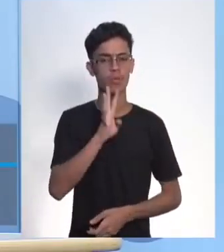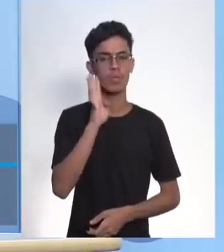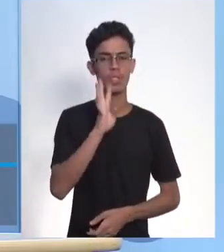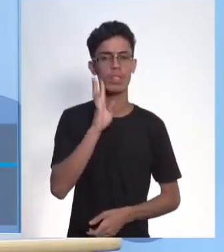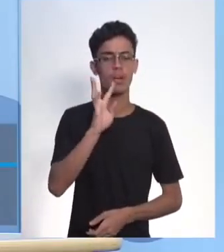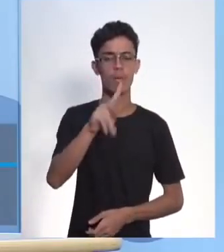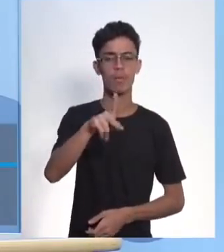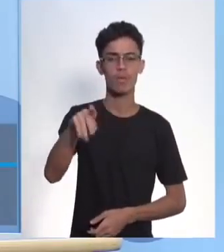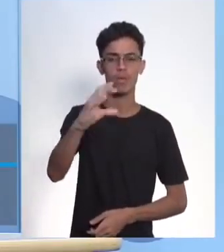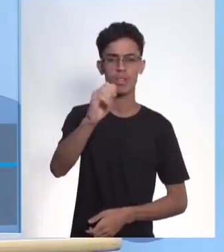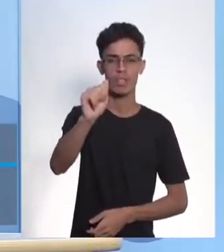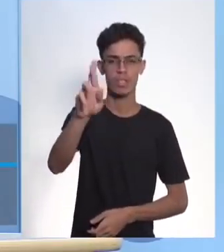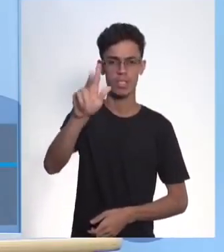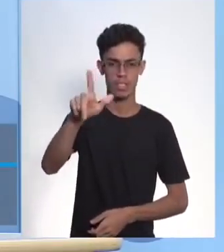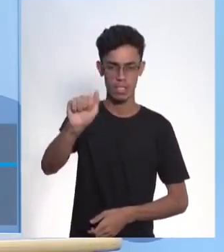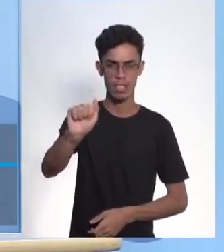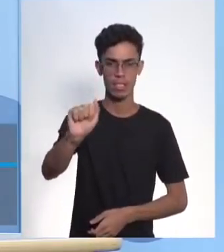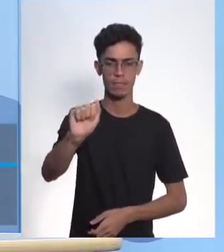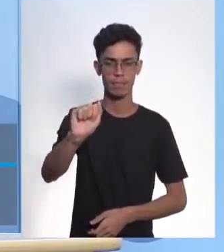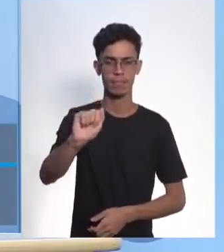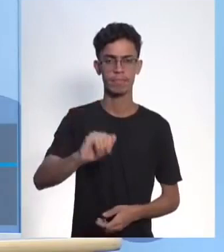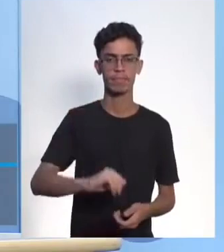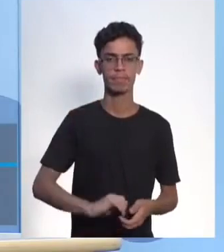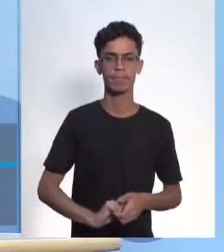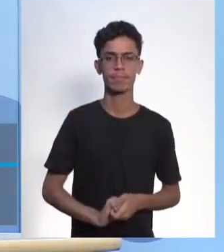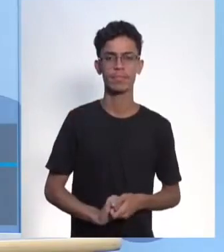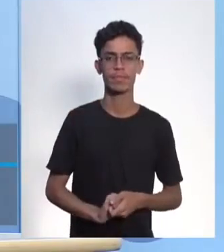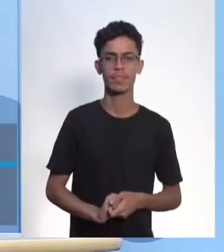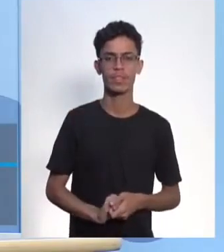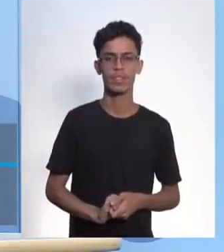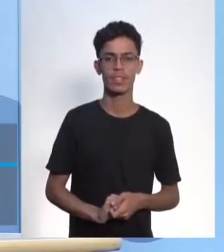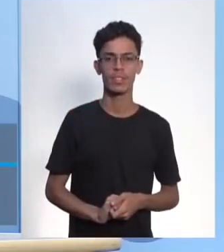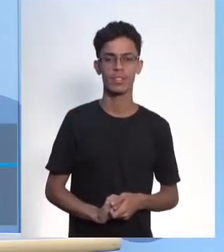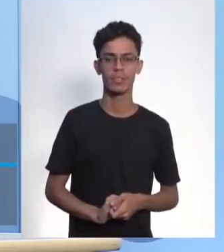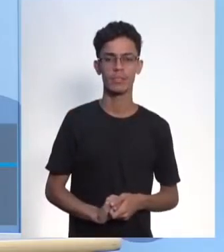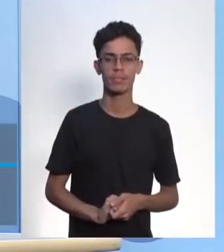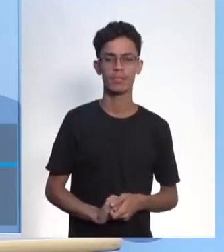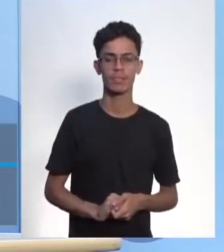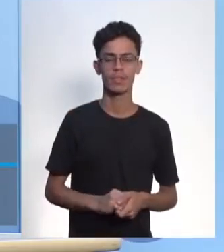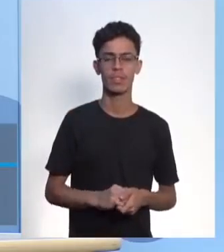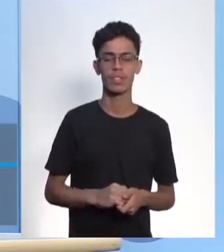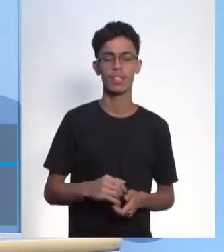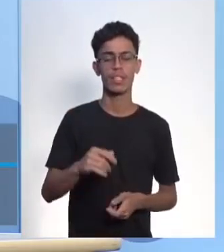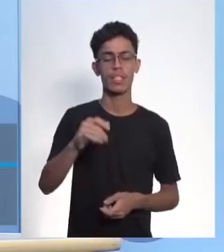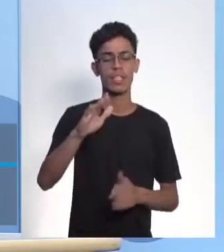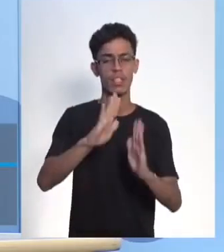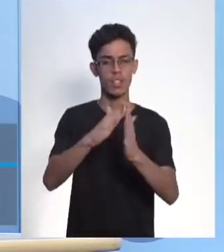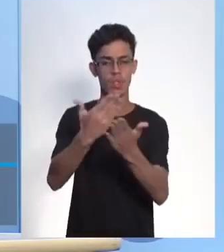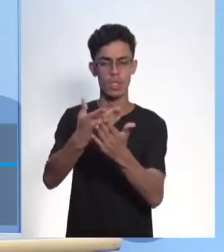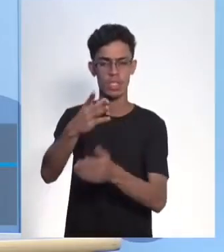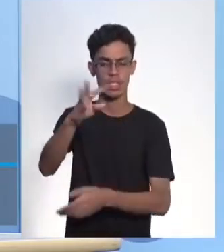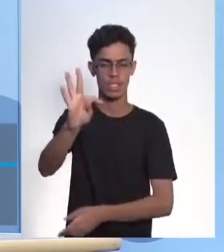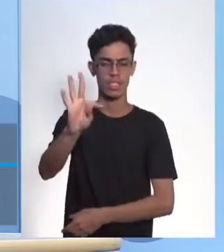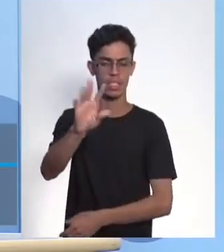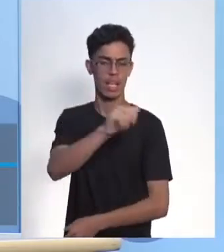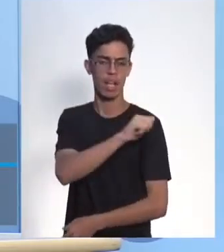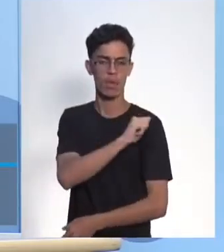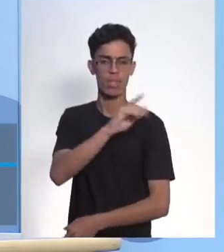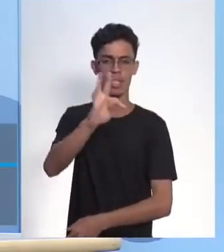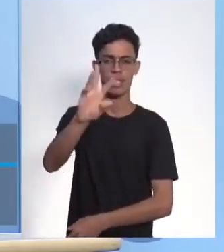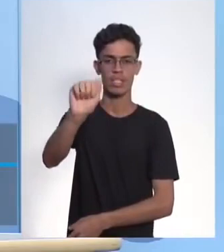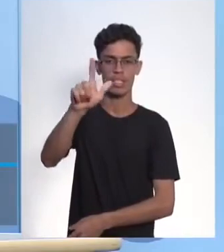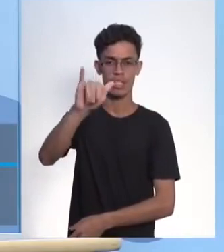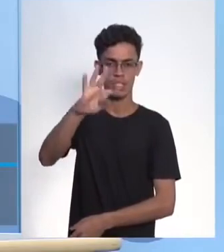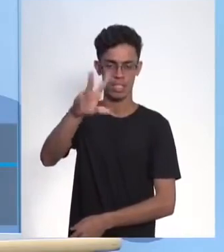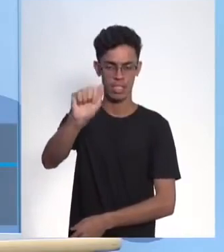Pro Carla, da Escola Gabriel Monteiro da Silva, do PEI, aliás, é um PEI, né, uma escola PEI, aluna Thalita.